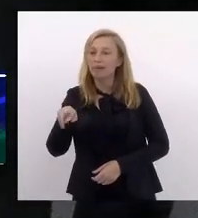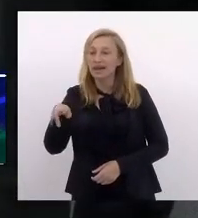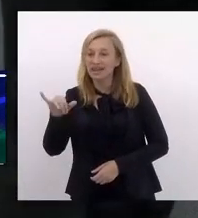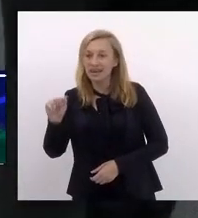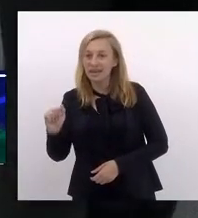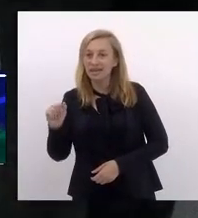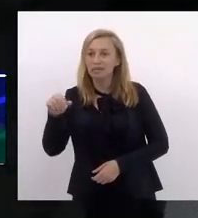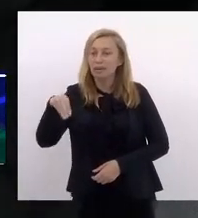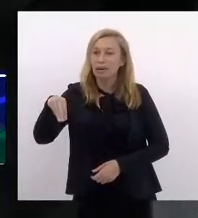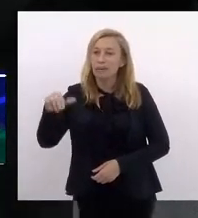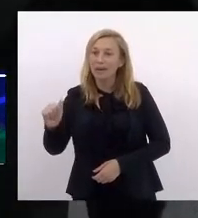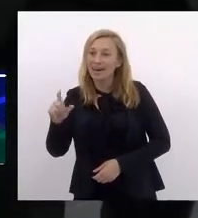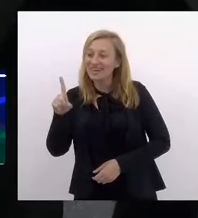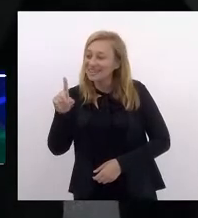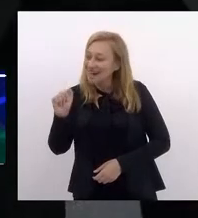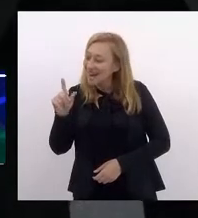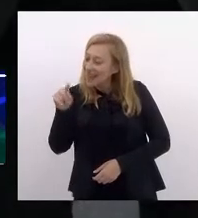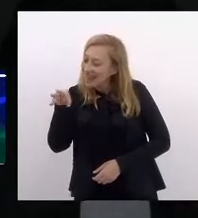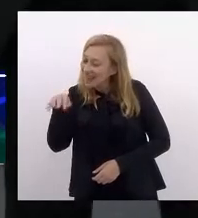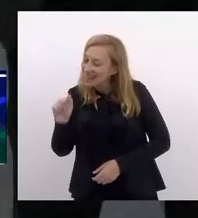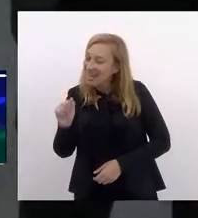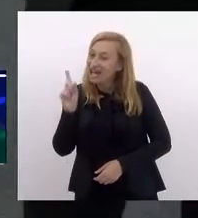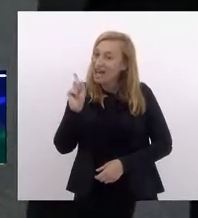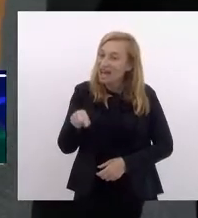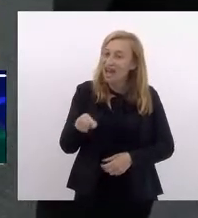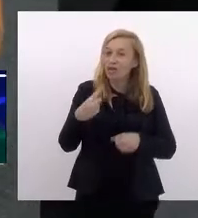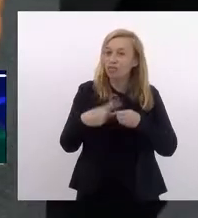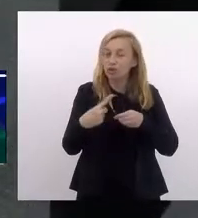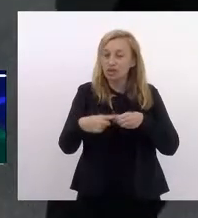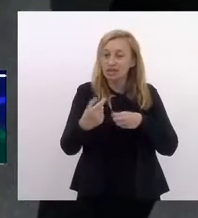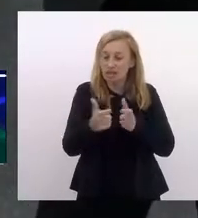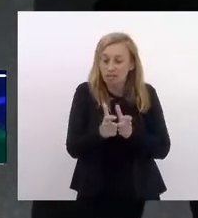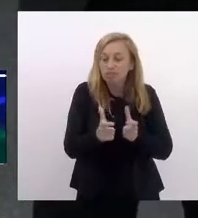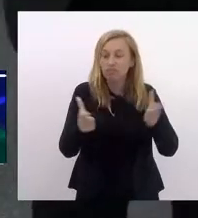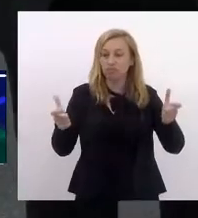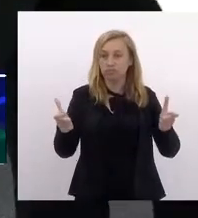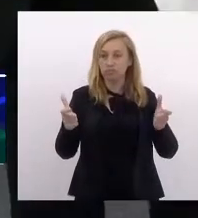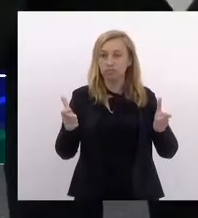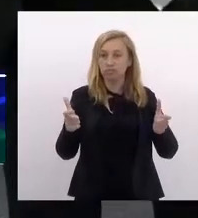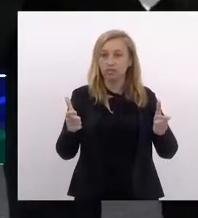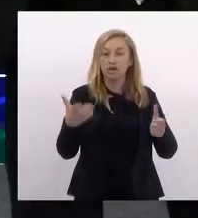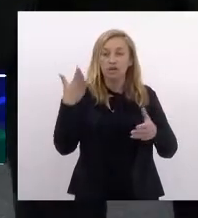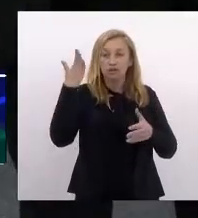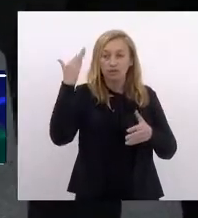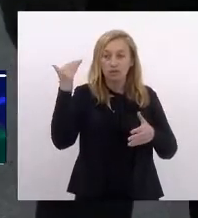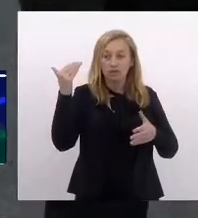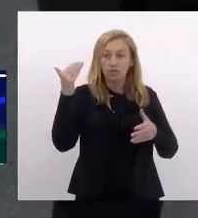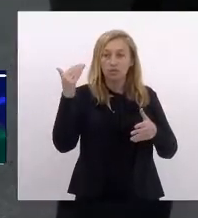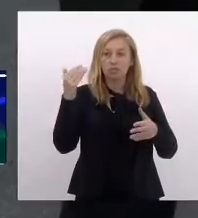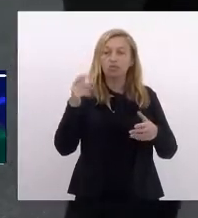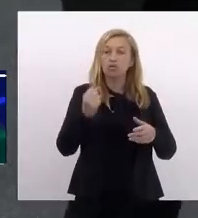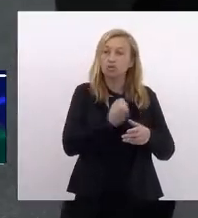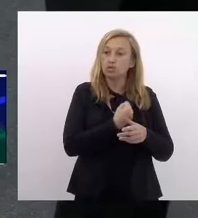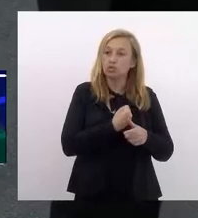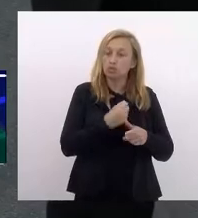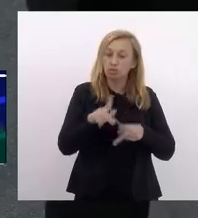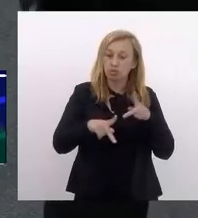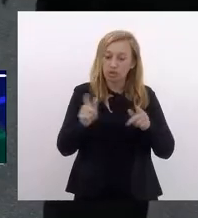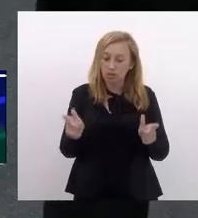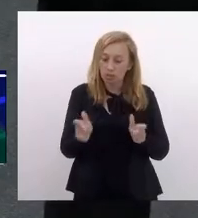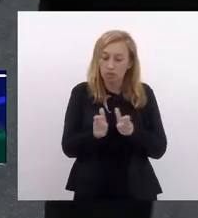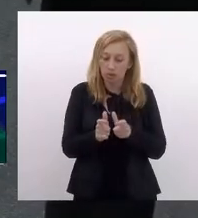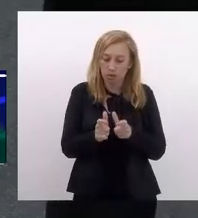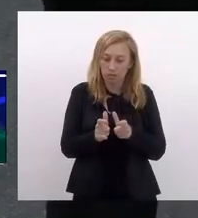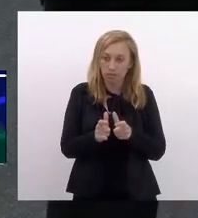município, do ponto de vista territorial grande, populacional pequeno. E